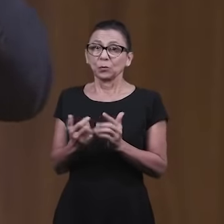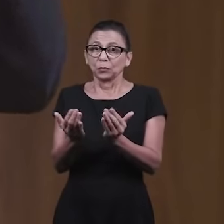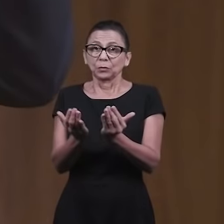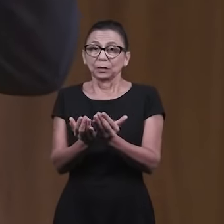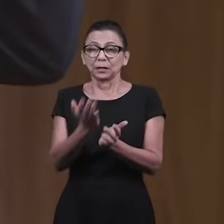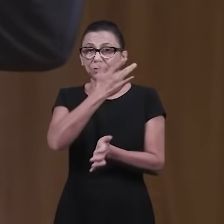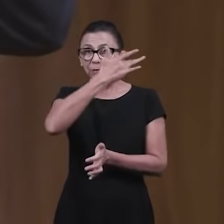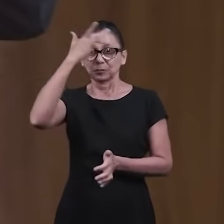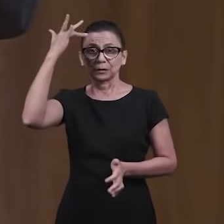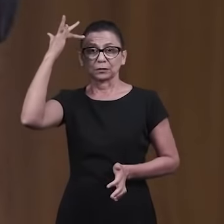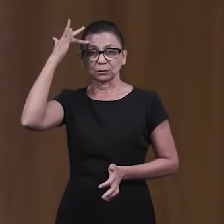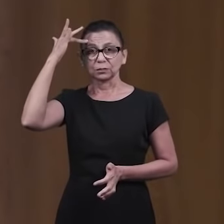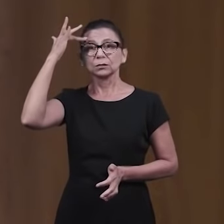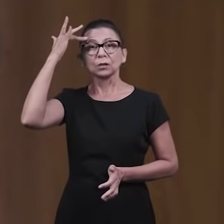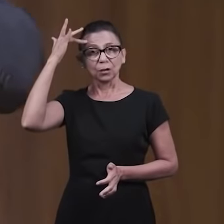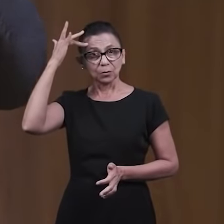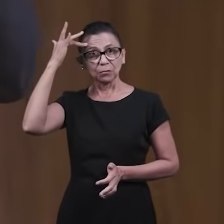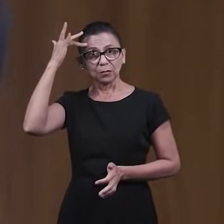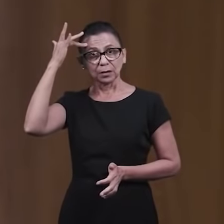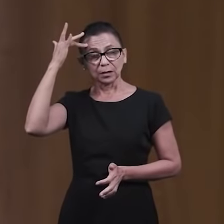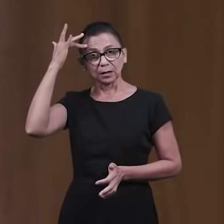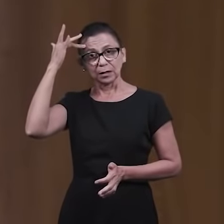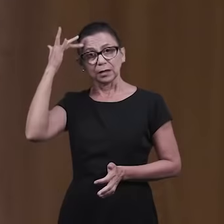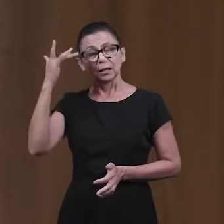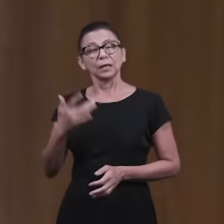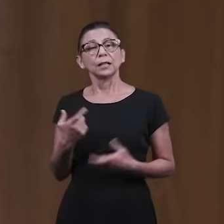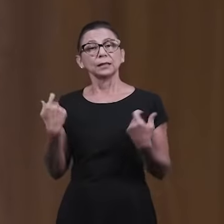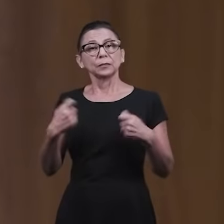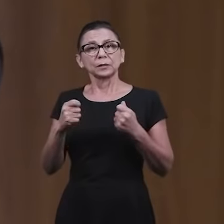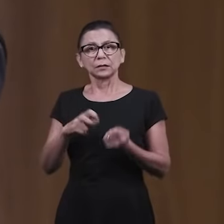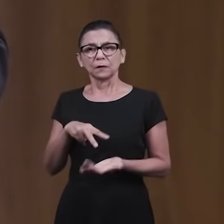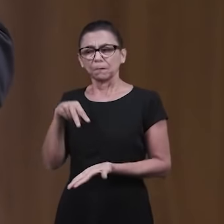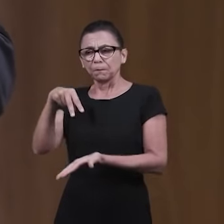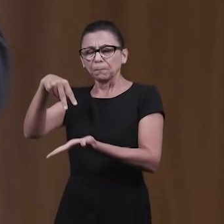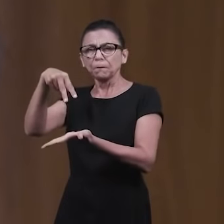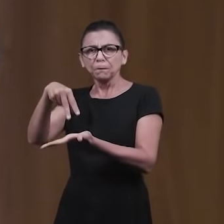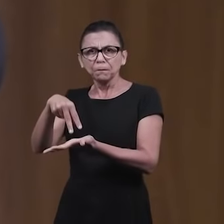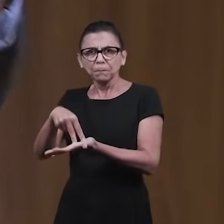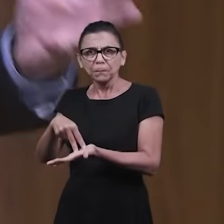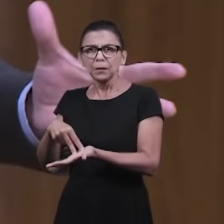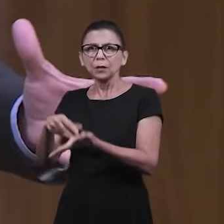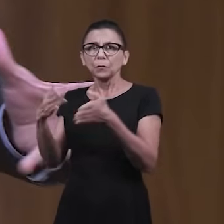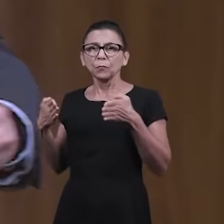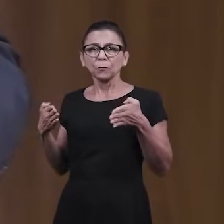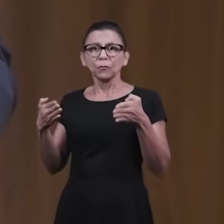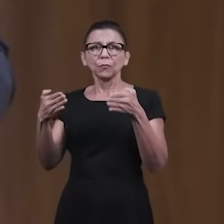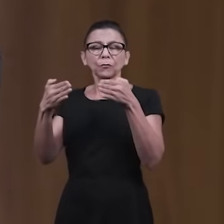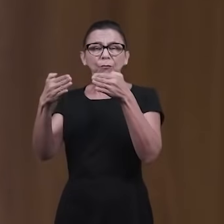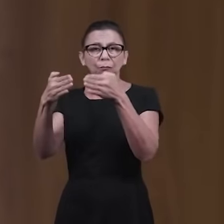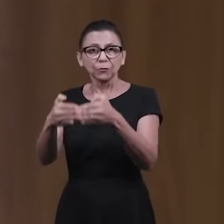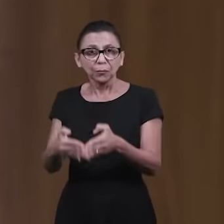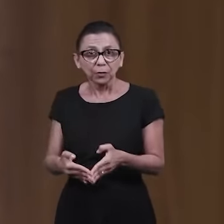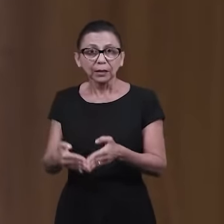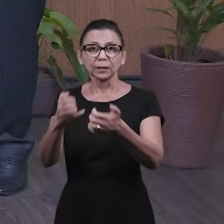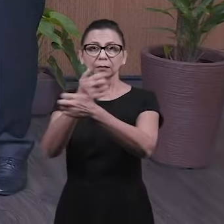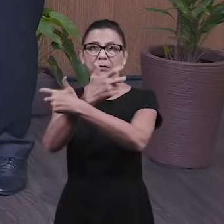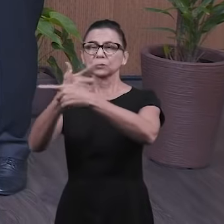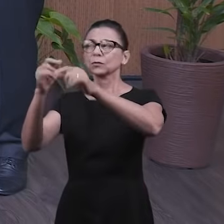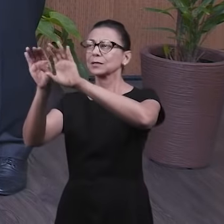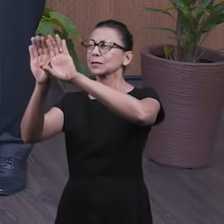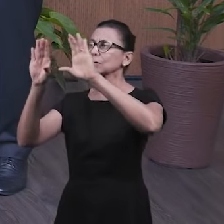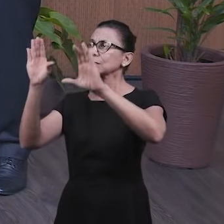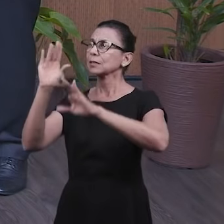dele deve estar lançada, firmada nas coisas celestiais, naquilo que é eterno,